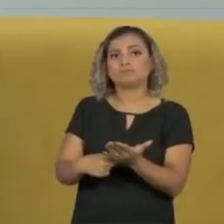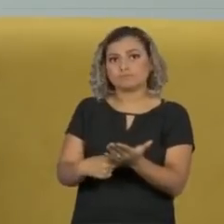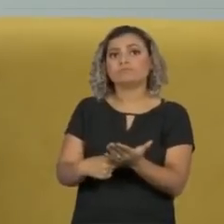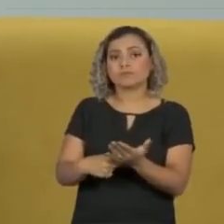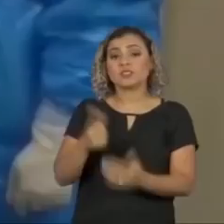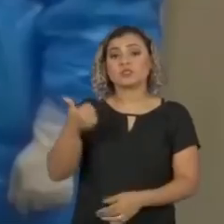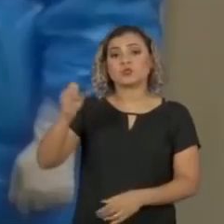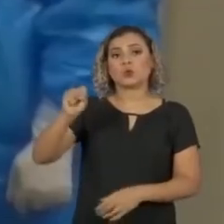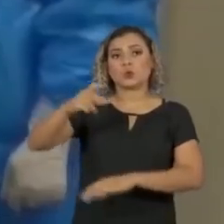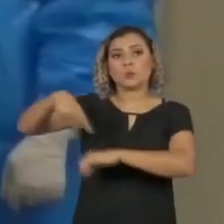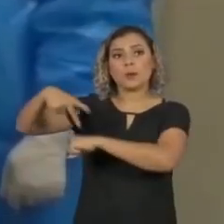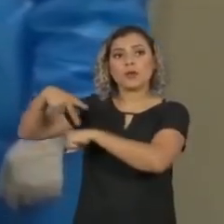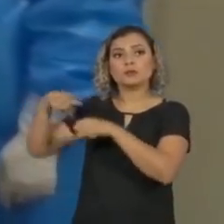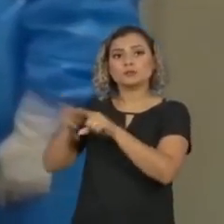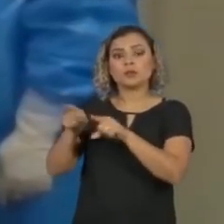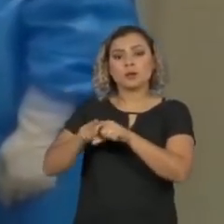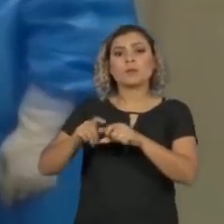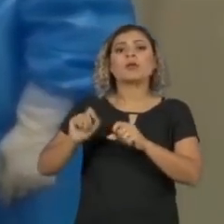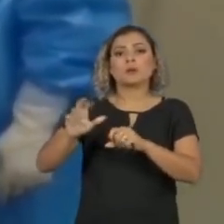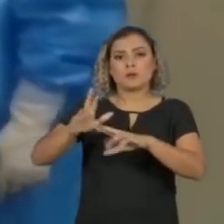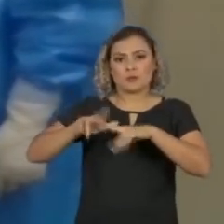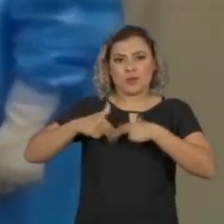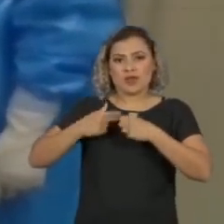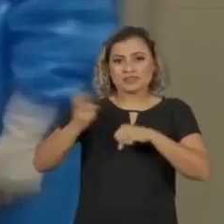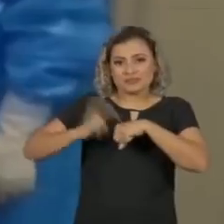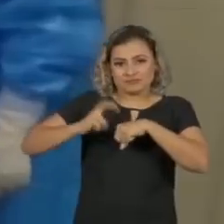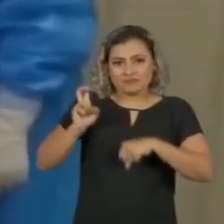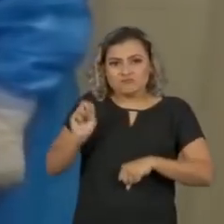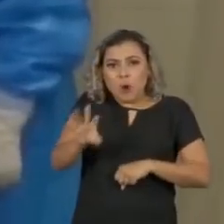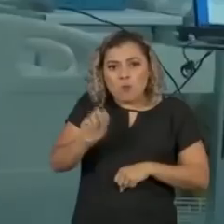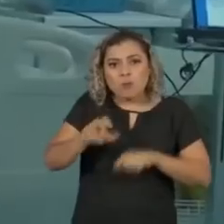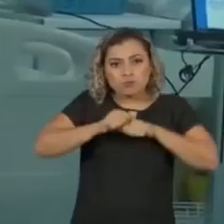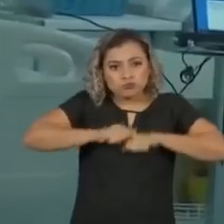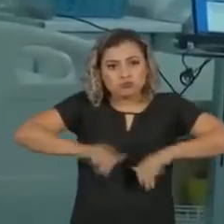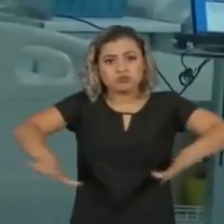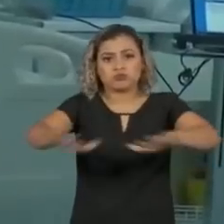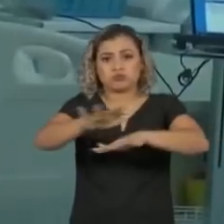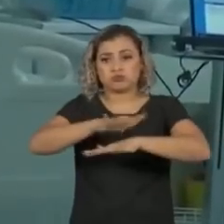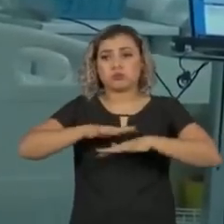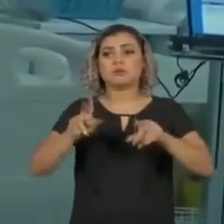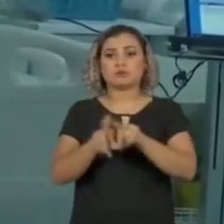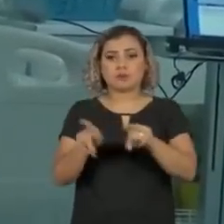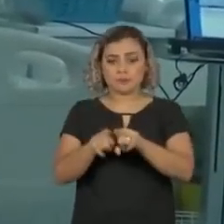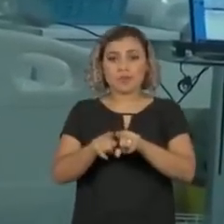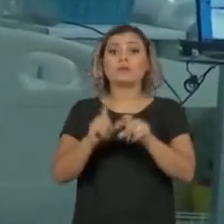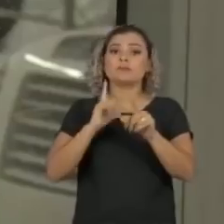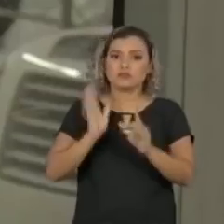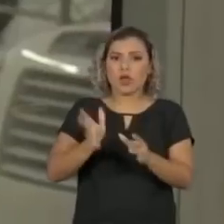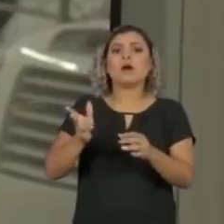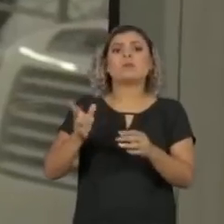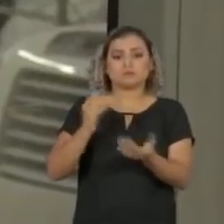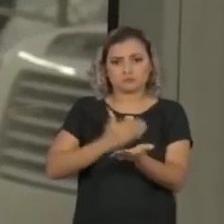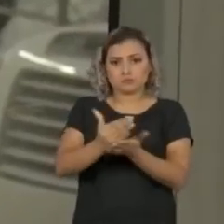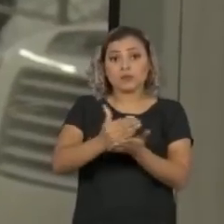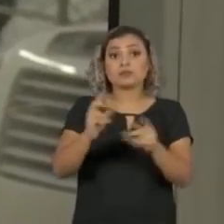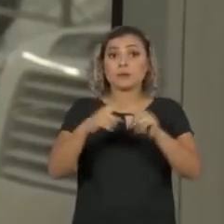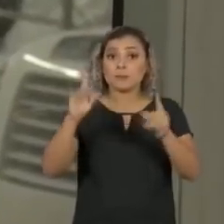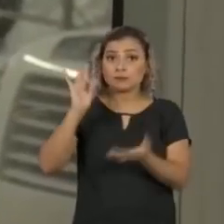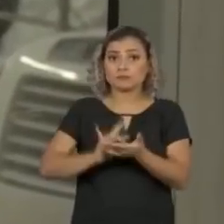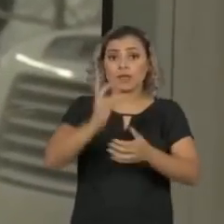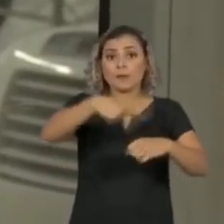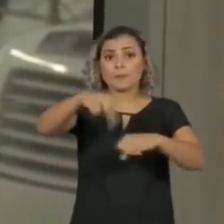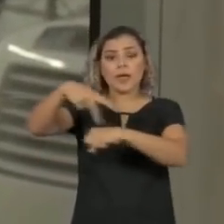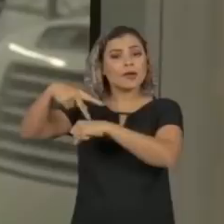18 países, a Organização Mundial de Saúde declara emergência global por causa do coronavírus, mas recomenda que os